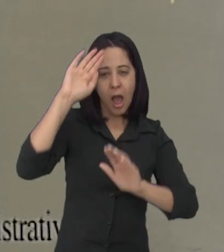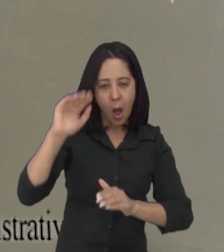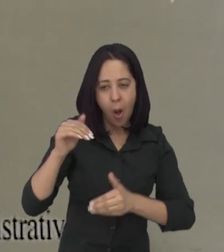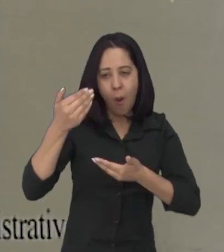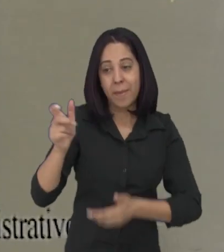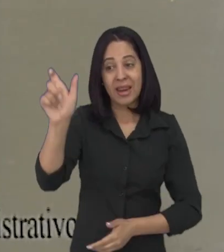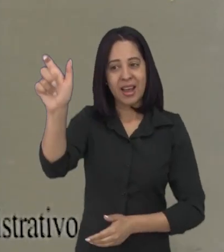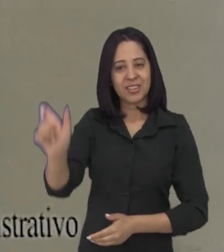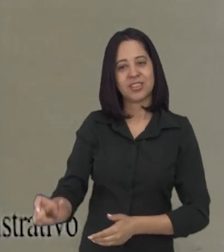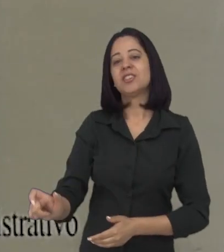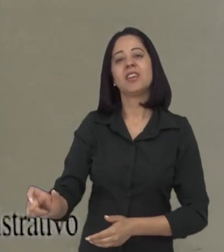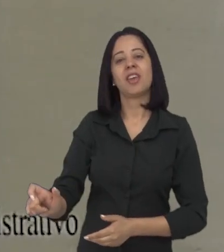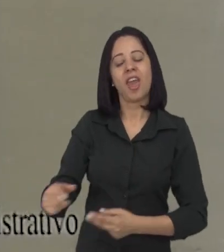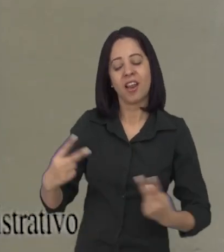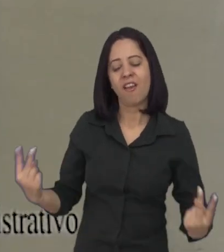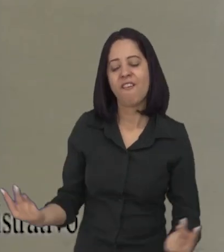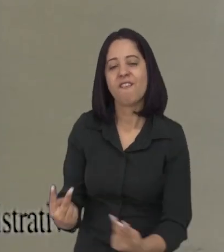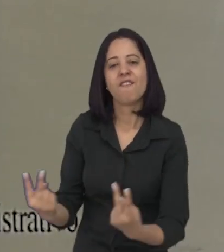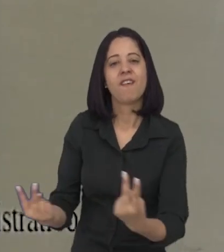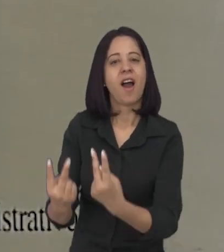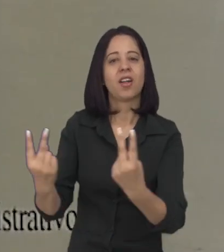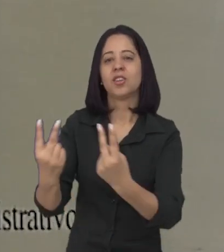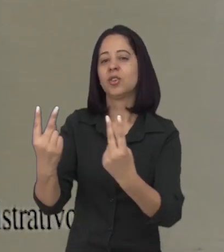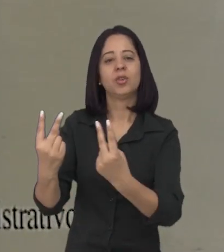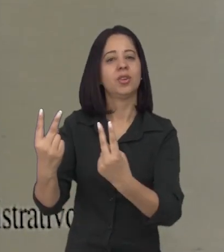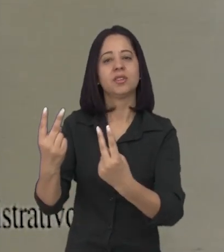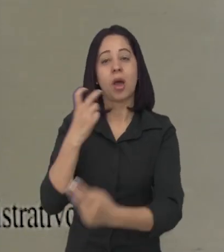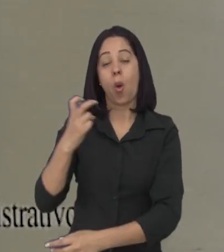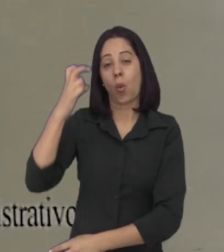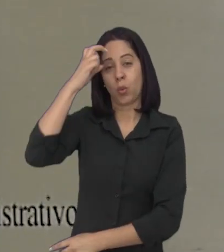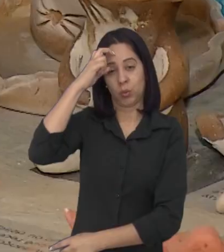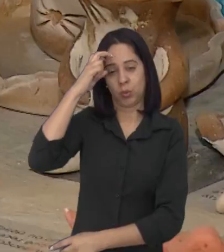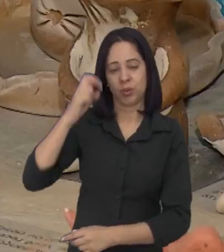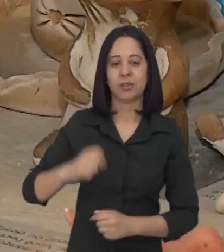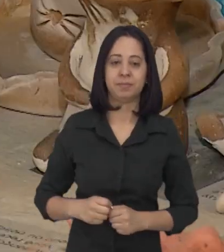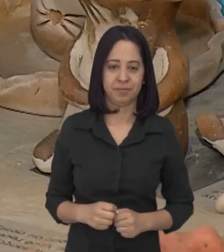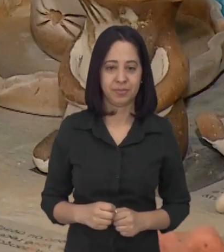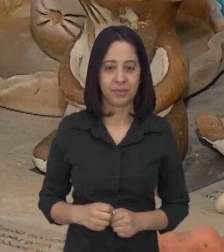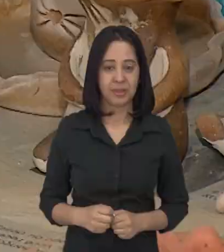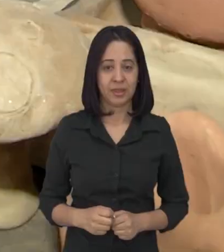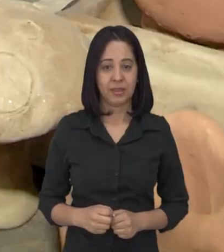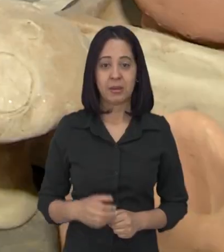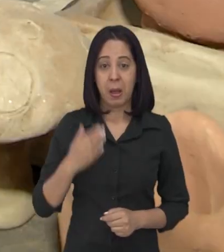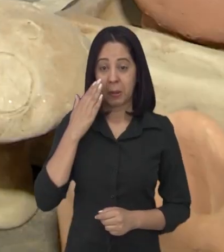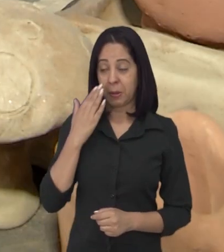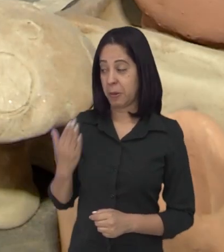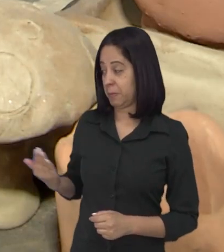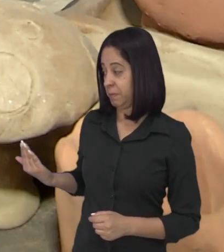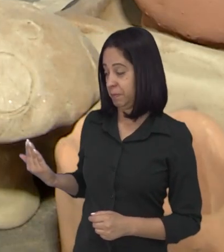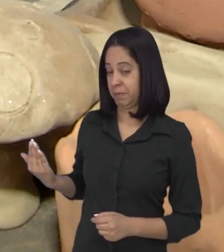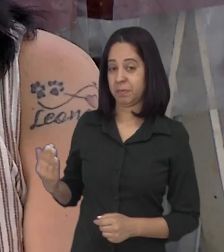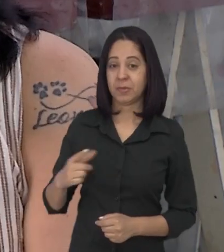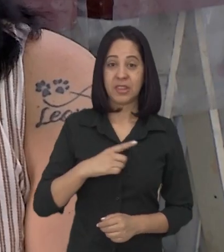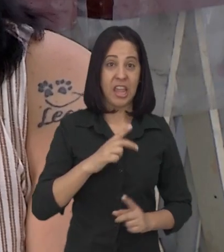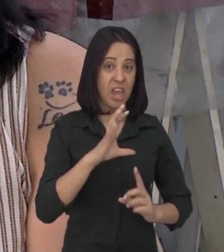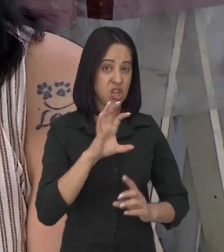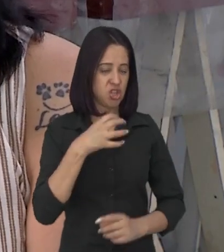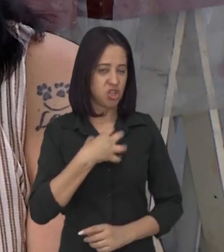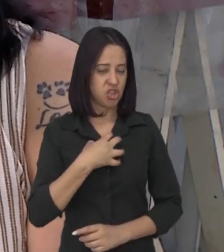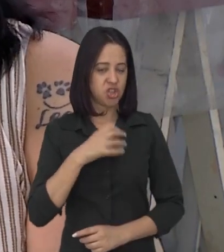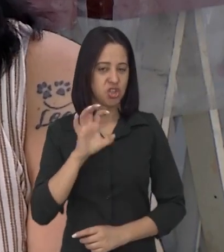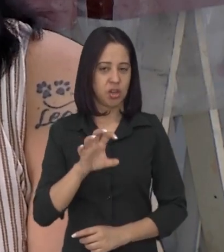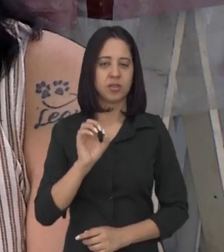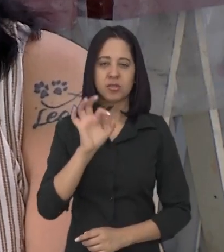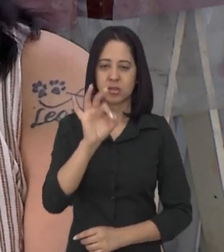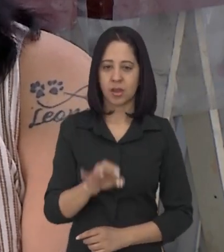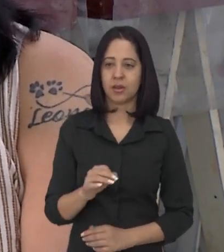àquele que dedicou a vida à valorização das nossas raízes culturais. E aqui, essas raízes ganham forma. Casa de